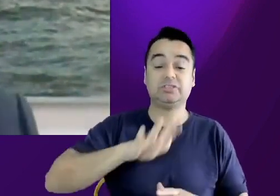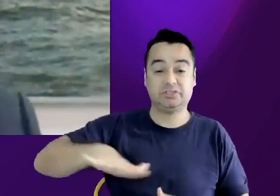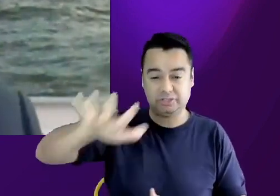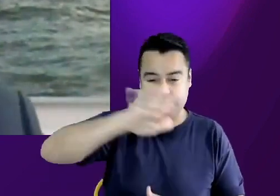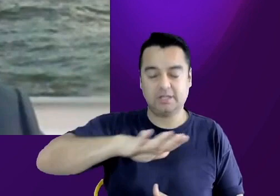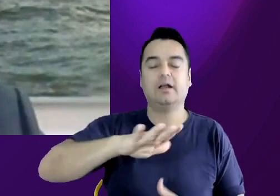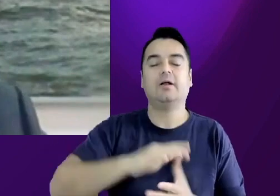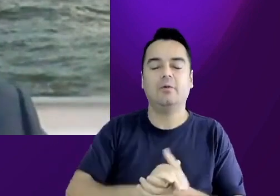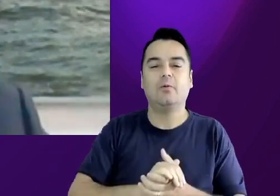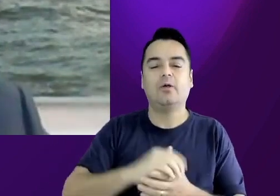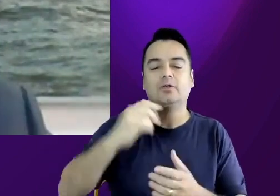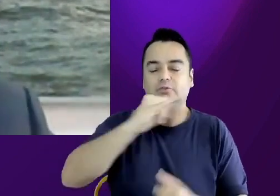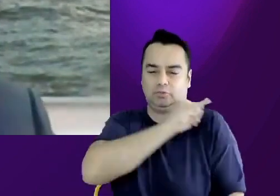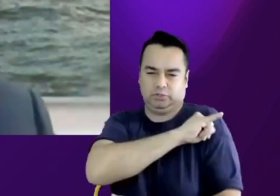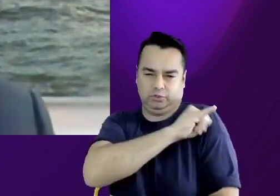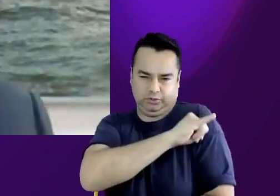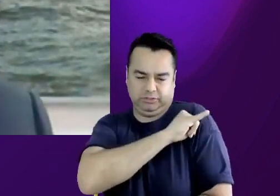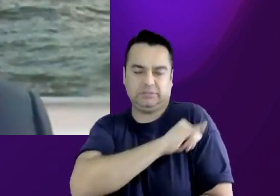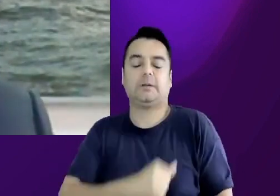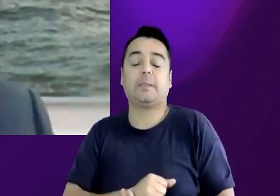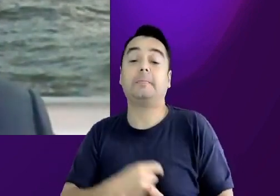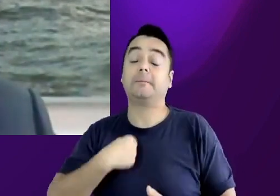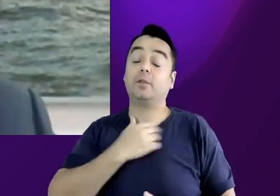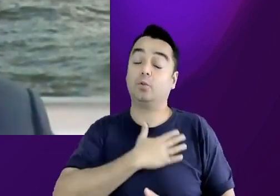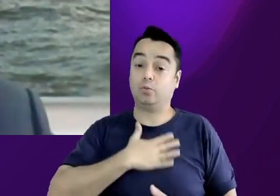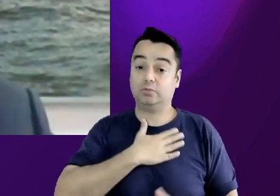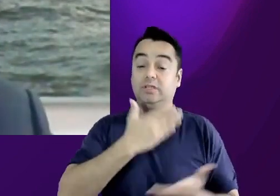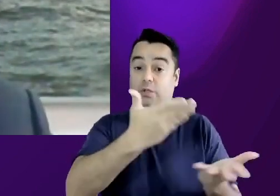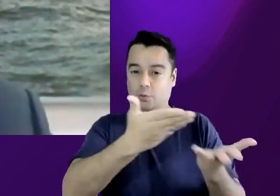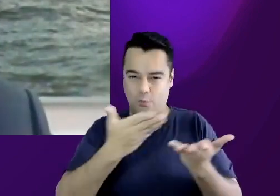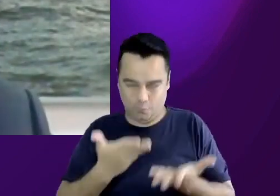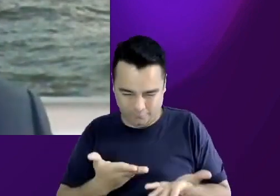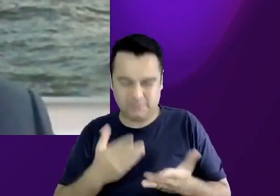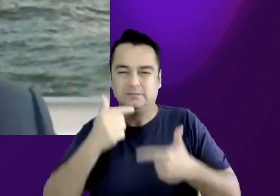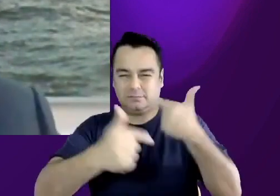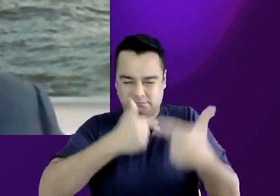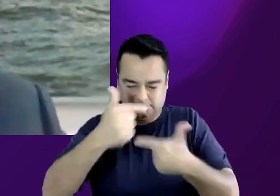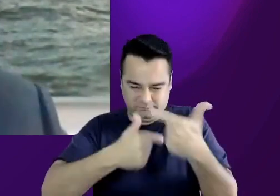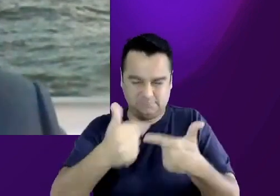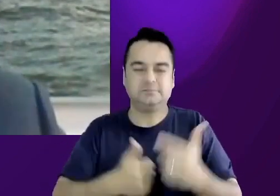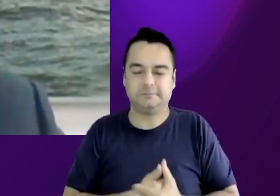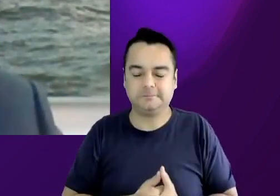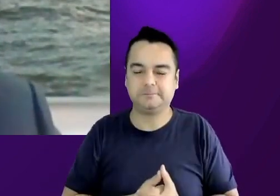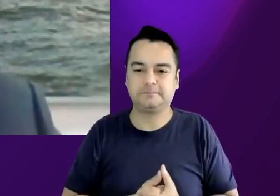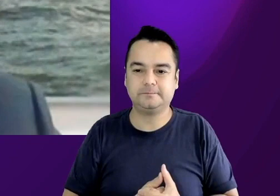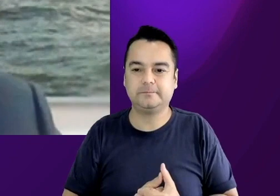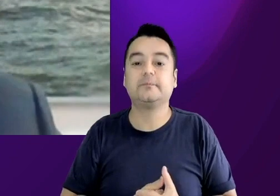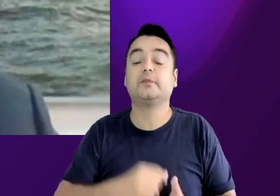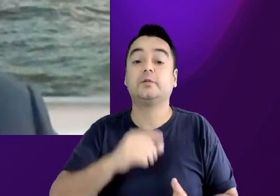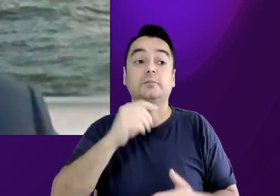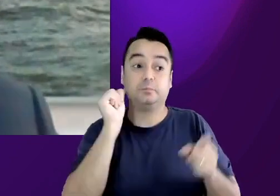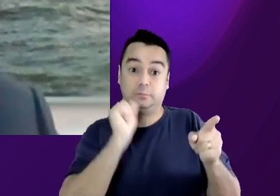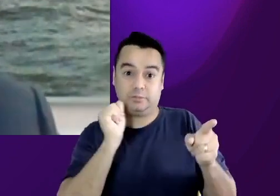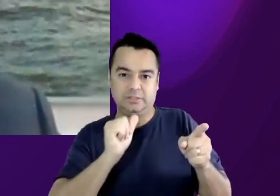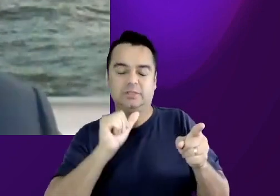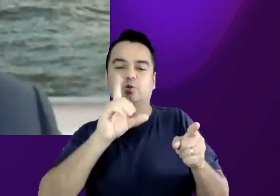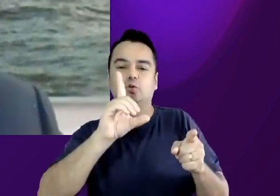Janeiro, e gostaria de convidar para dar início aos nossos trabalhos a doutora Ana Paula